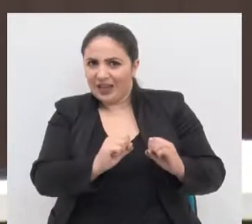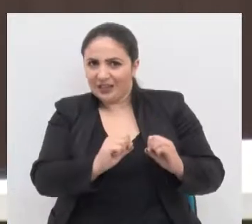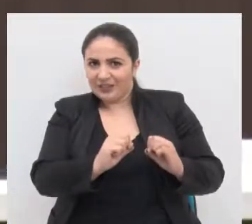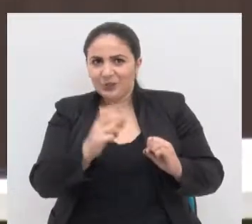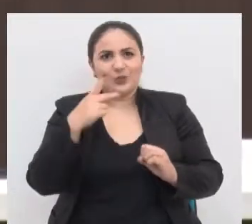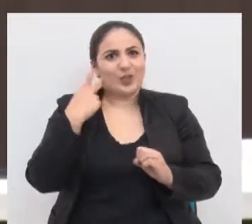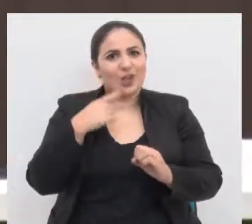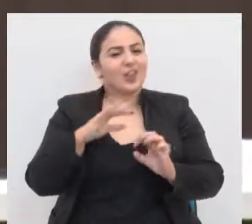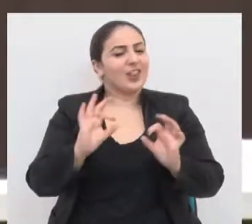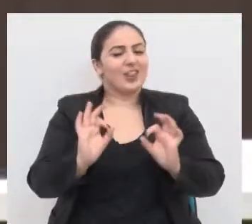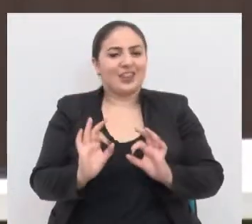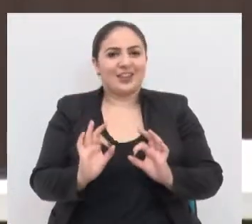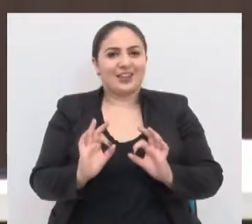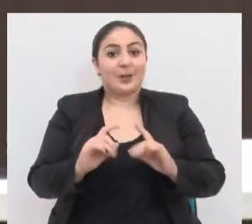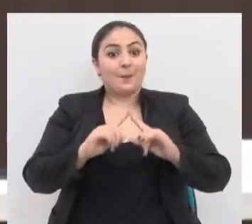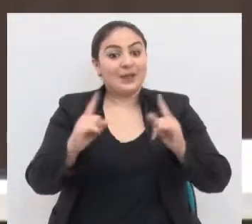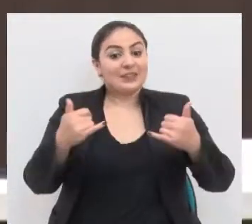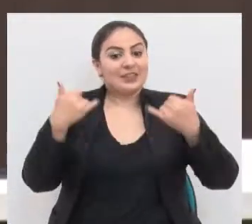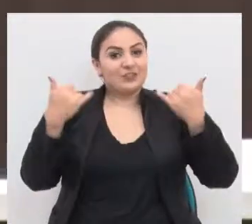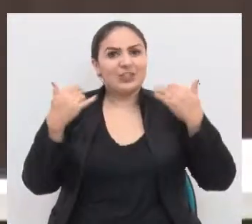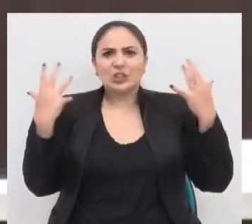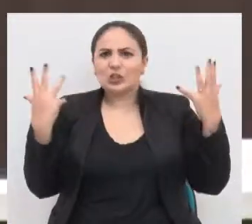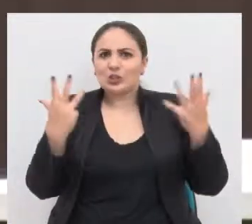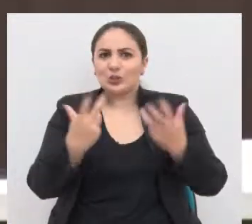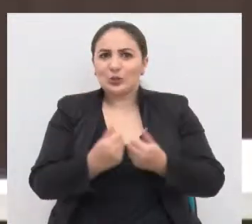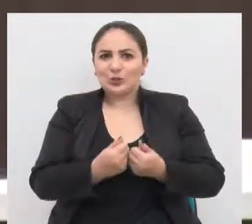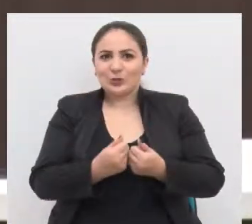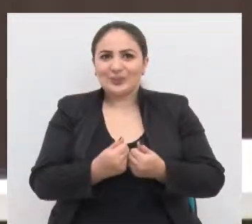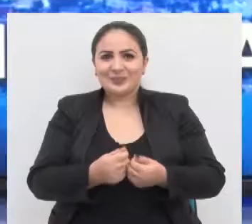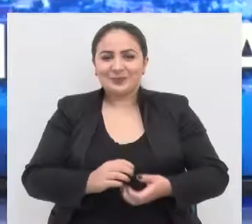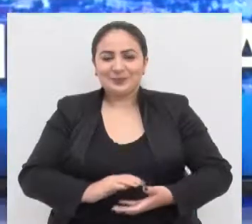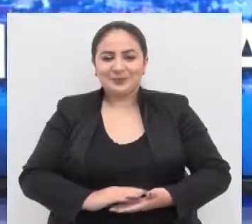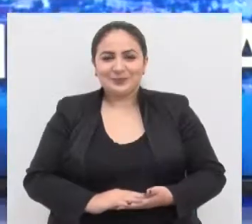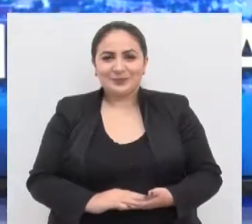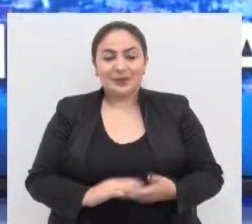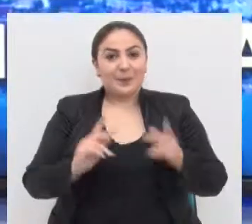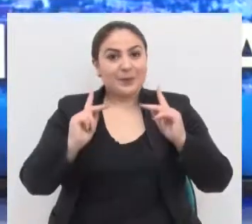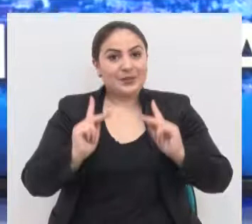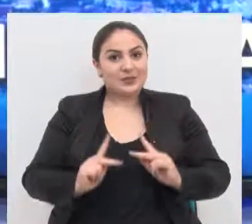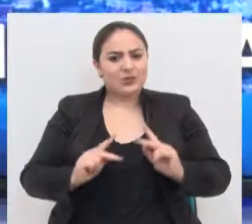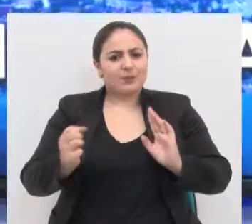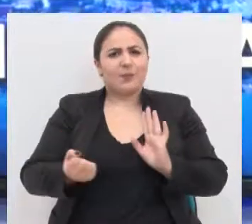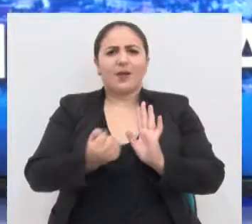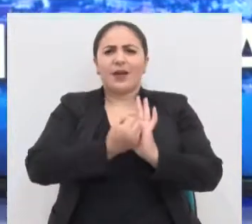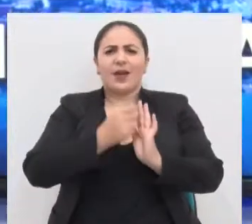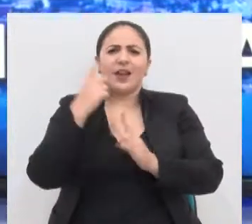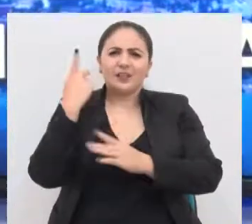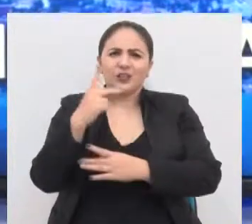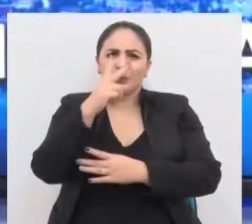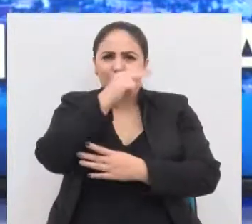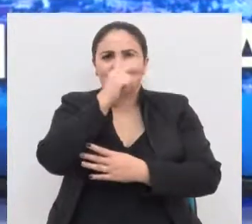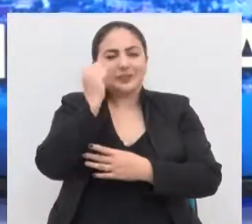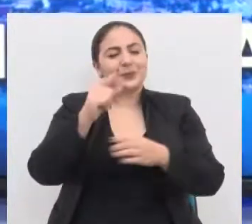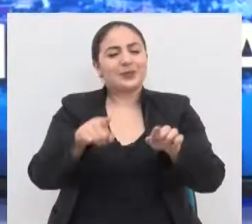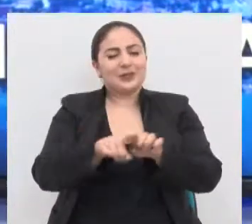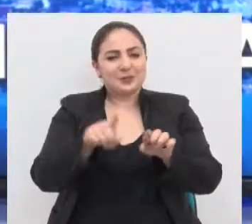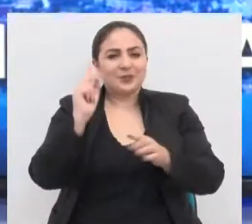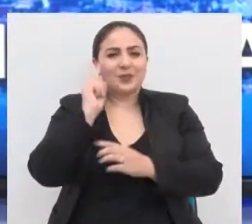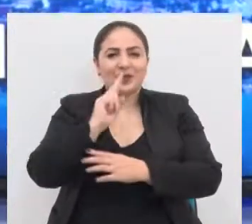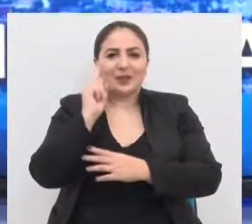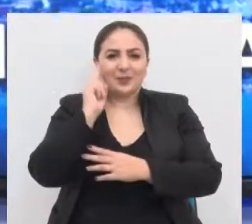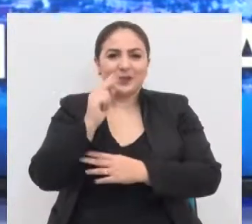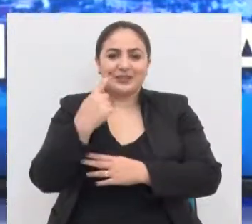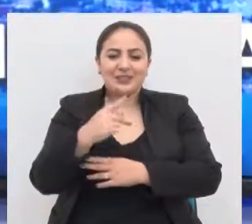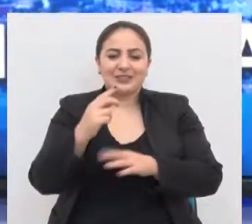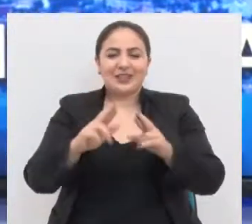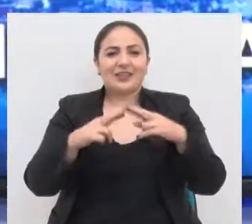nenhum vereador, mas o aniversário é de todos nós. Personalidades que marcaram a história do município também